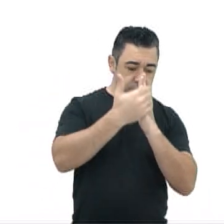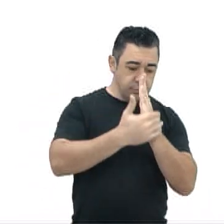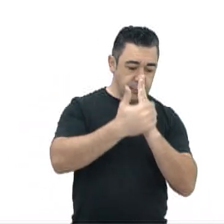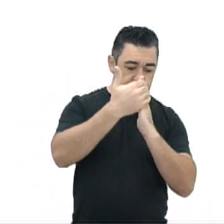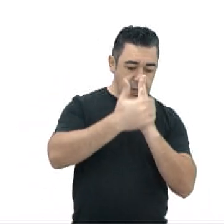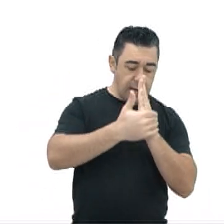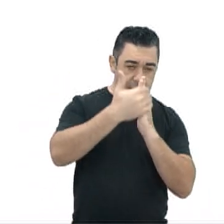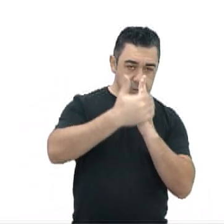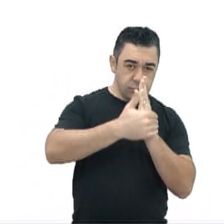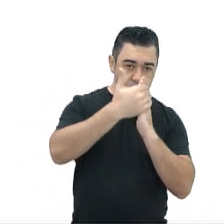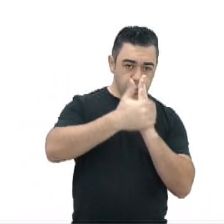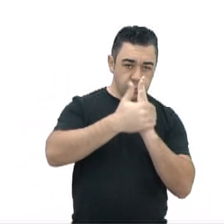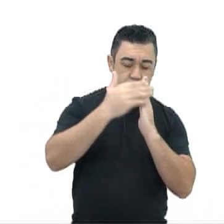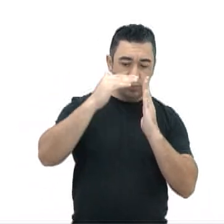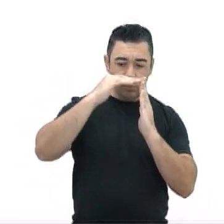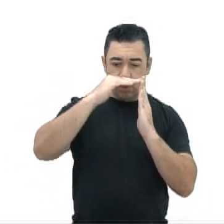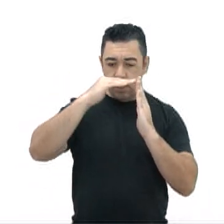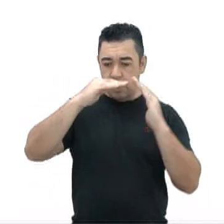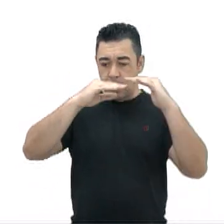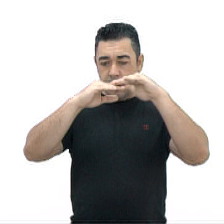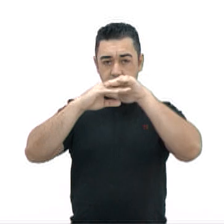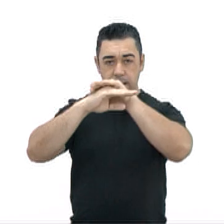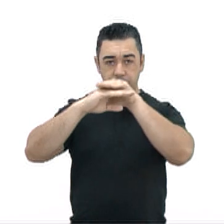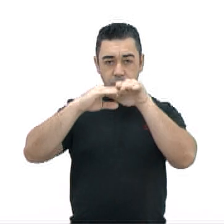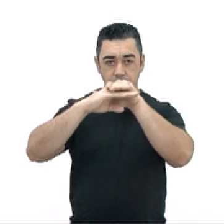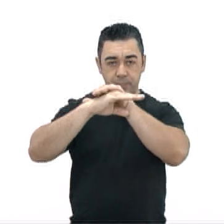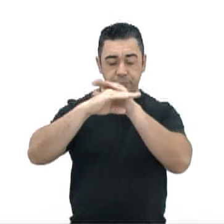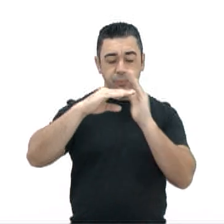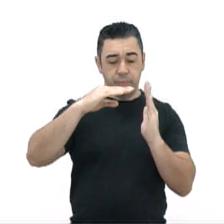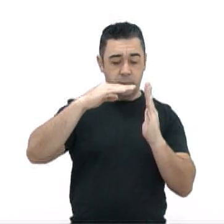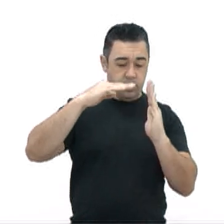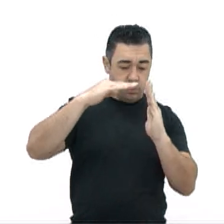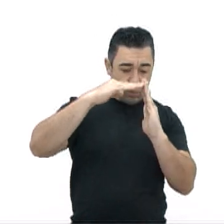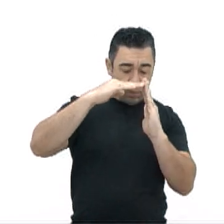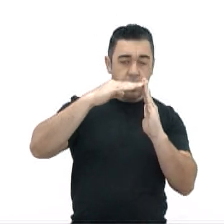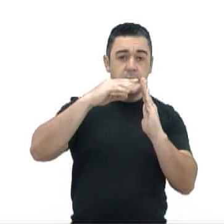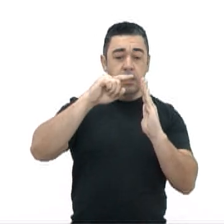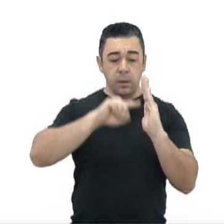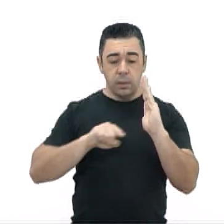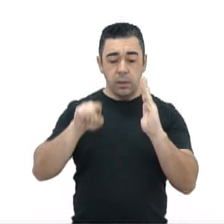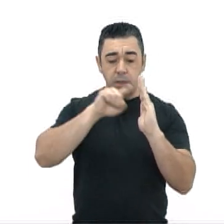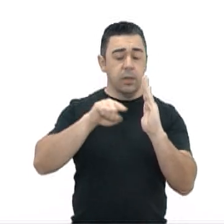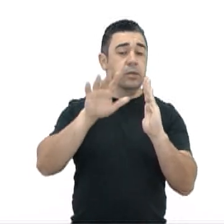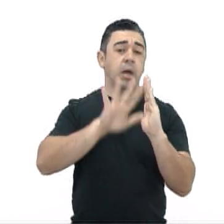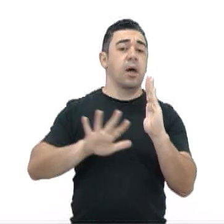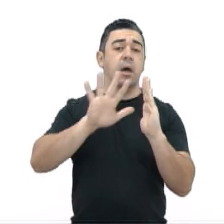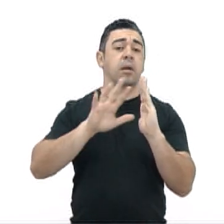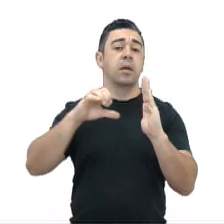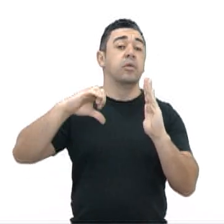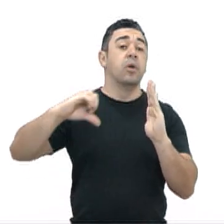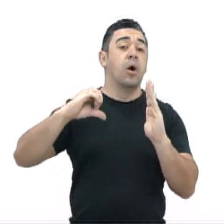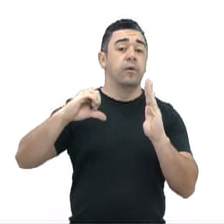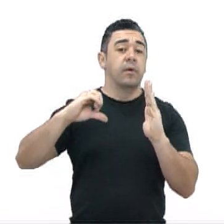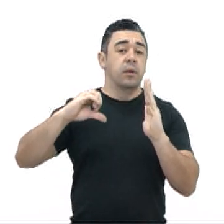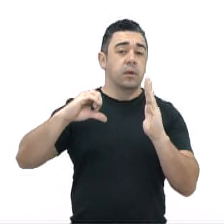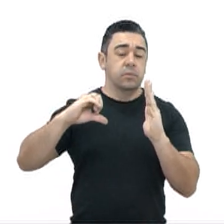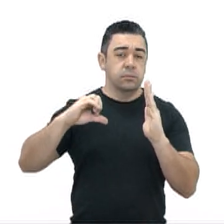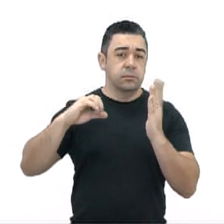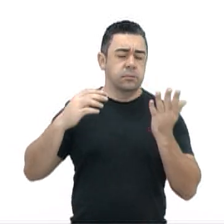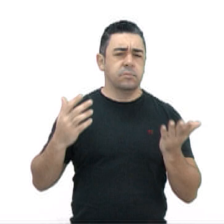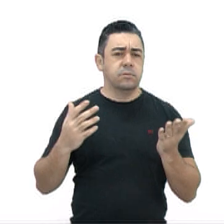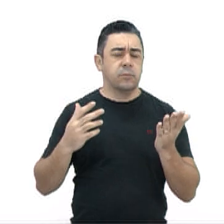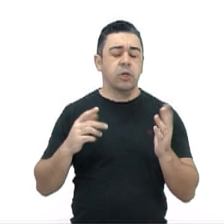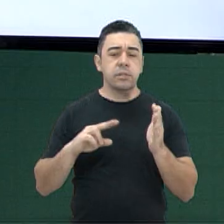cuja área é igual a 9, ok? Radix quadratum 9, o lado de um quadrado cuja área é igual a